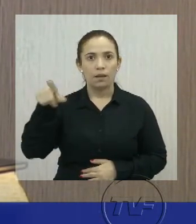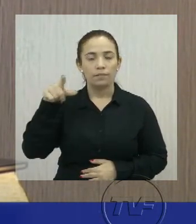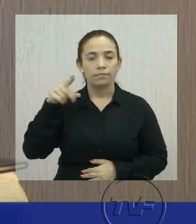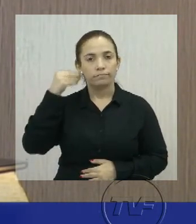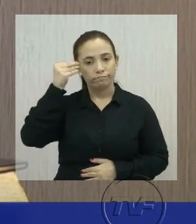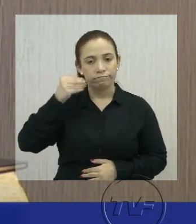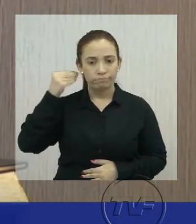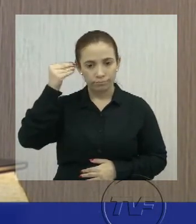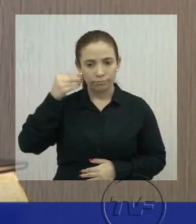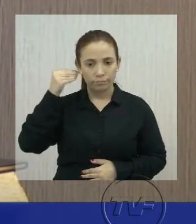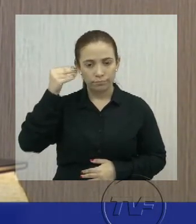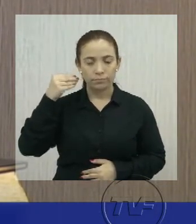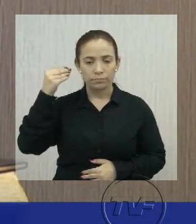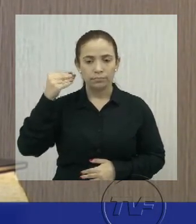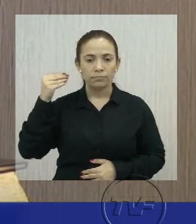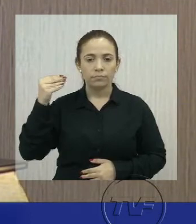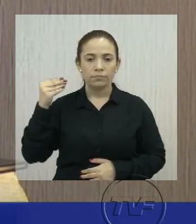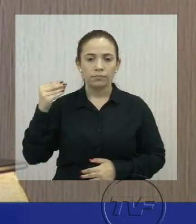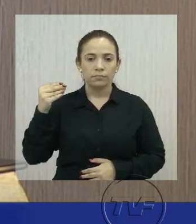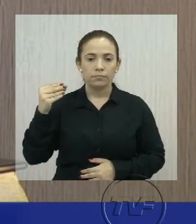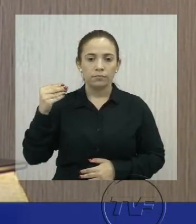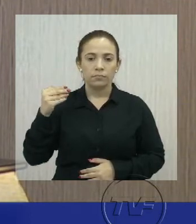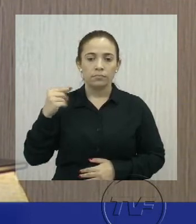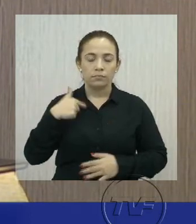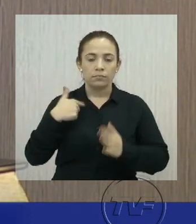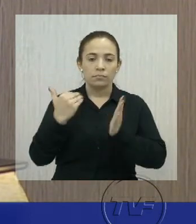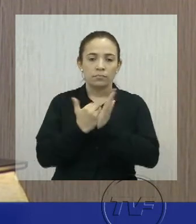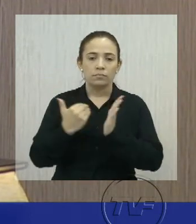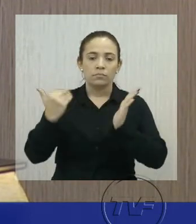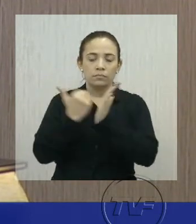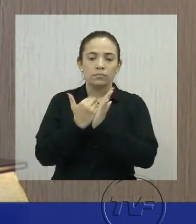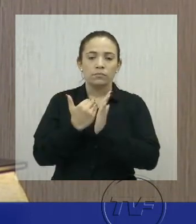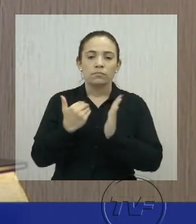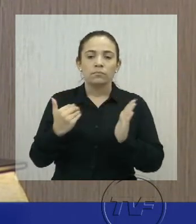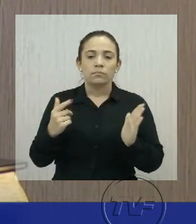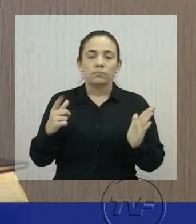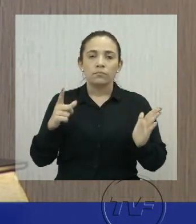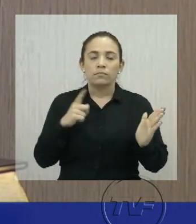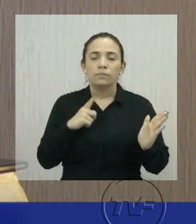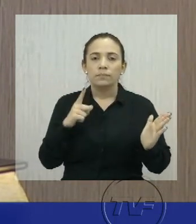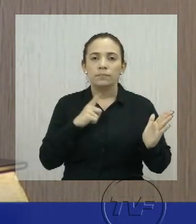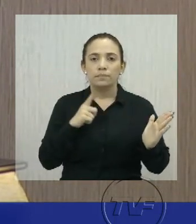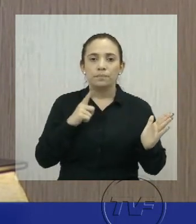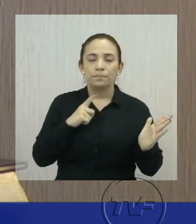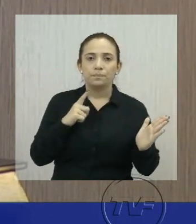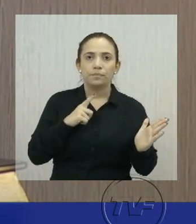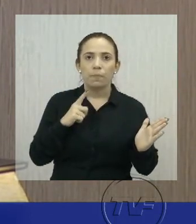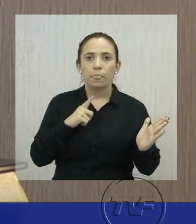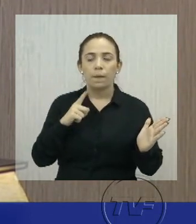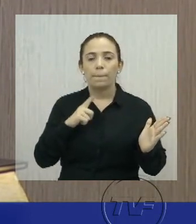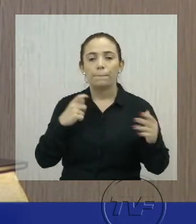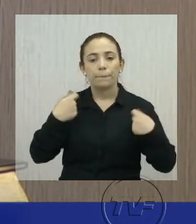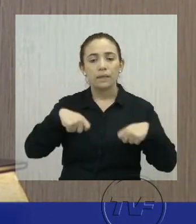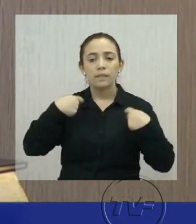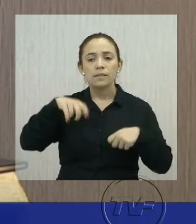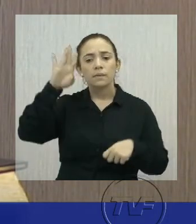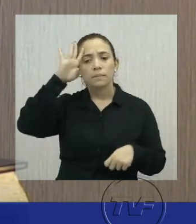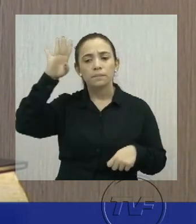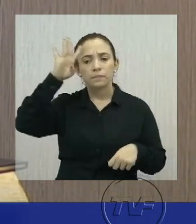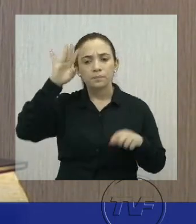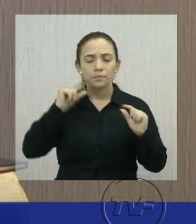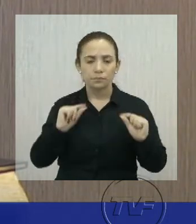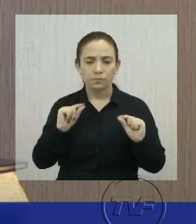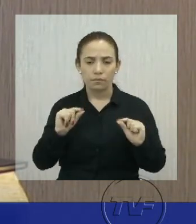estou insistindo, e até sendo excessivo, né? Cada um é um processo diferente, a gente tem que começar a pensar algumas coisas.